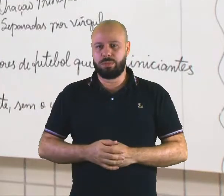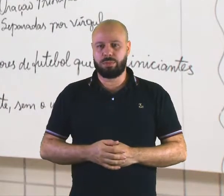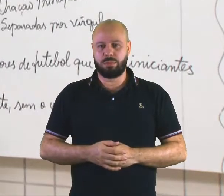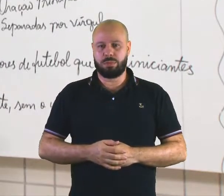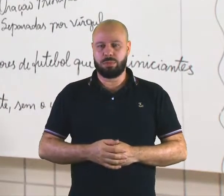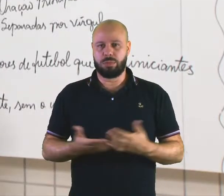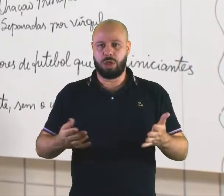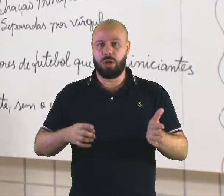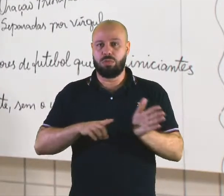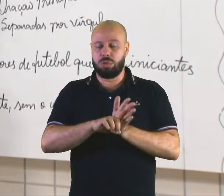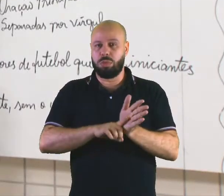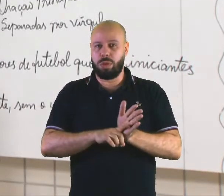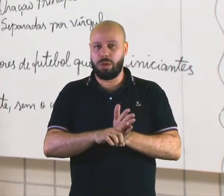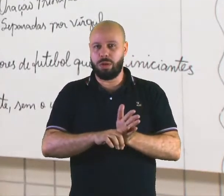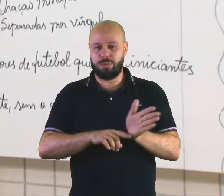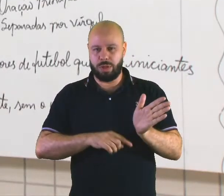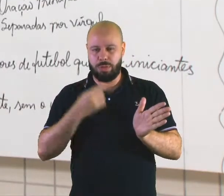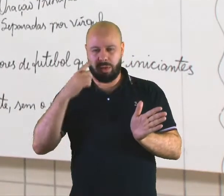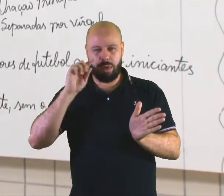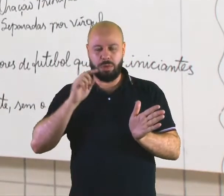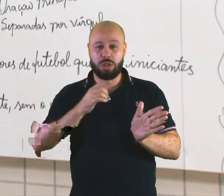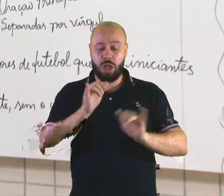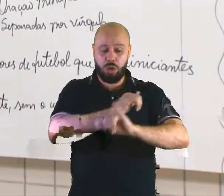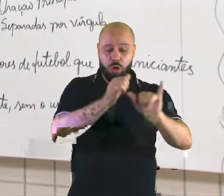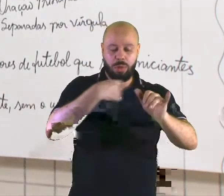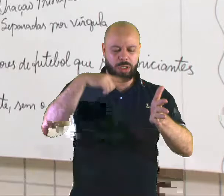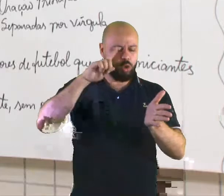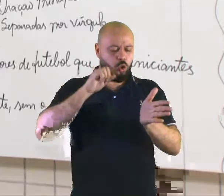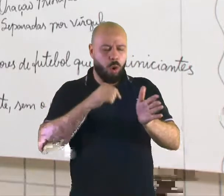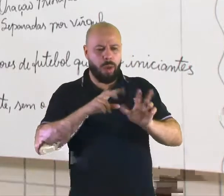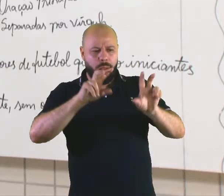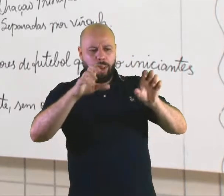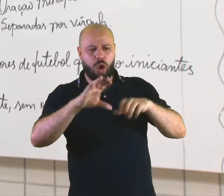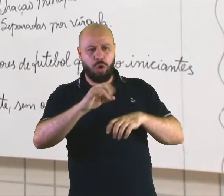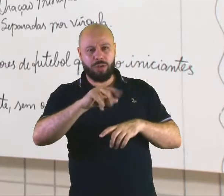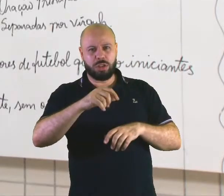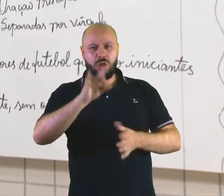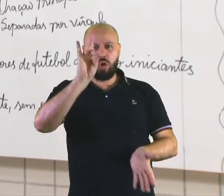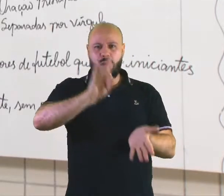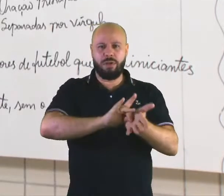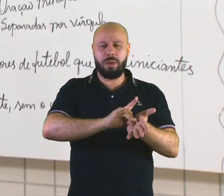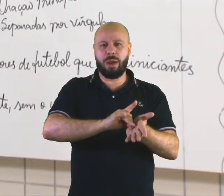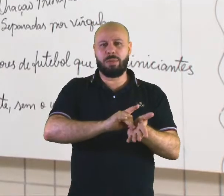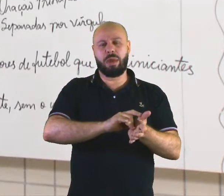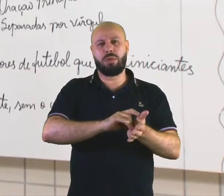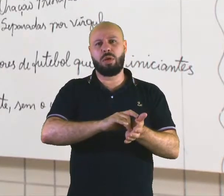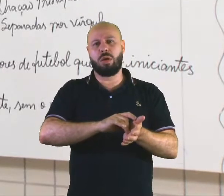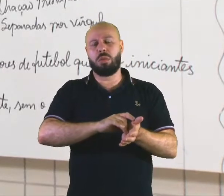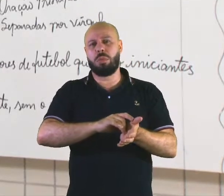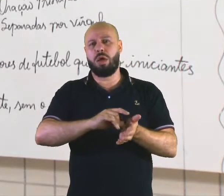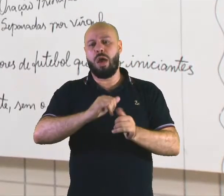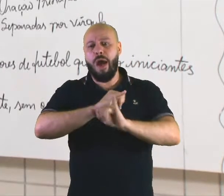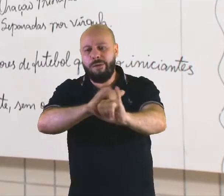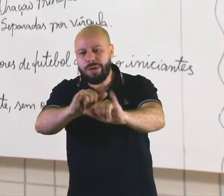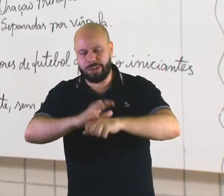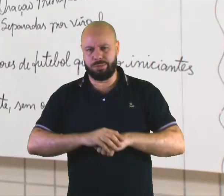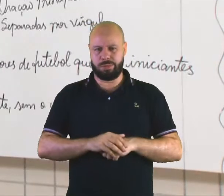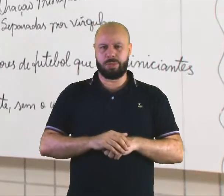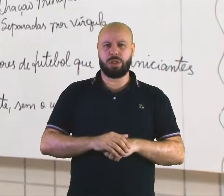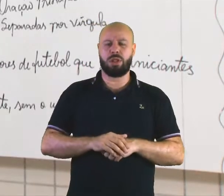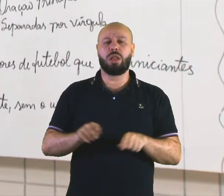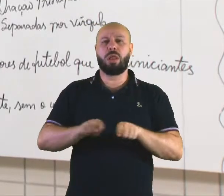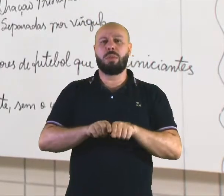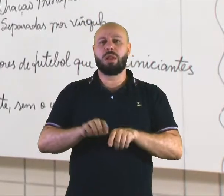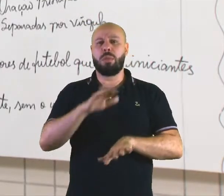às questões referentes a essa notícia. Vocês viram que estão falando sobre casos confirmados, notificados, dos óbitos que já